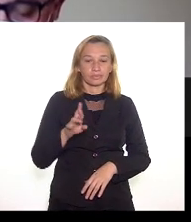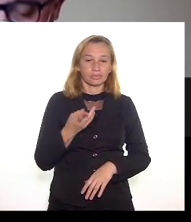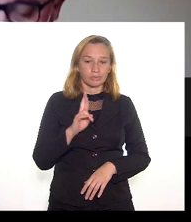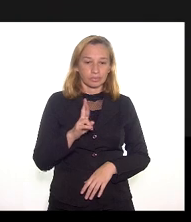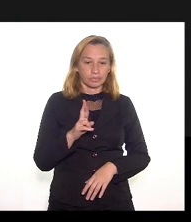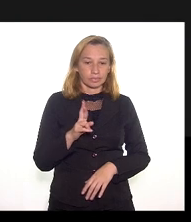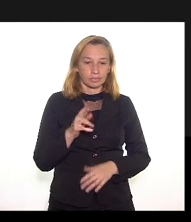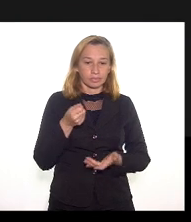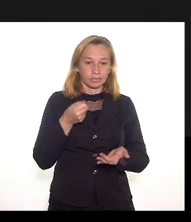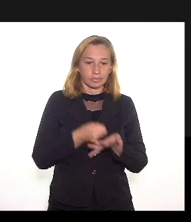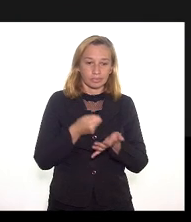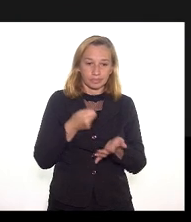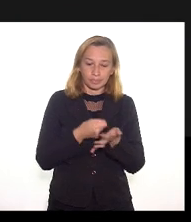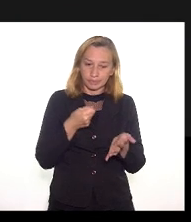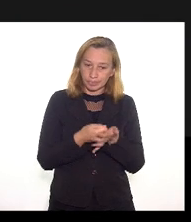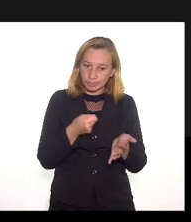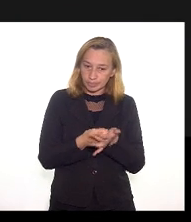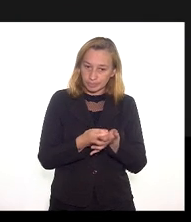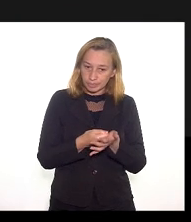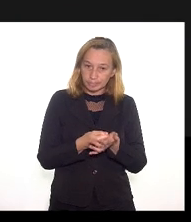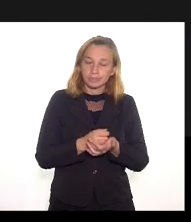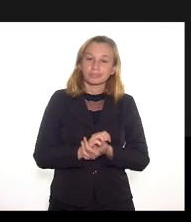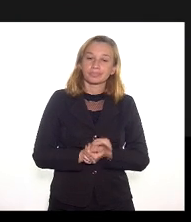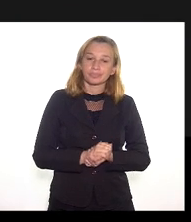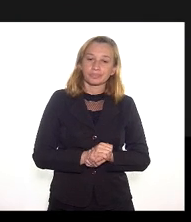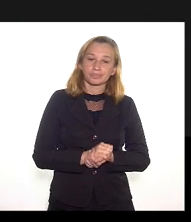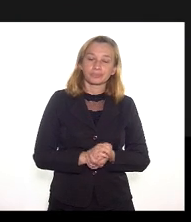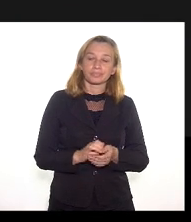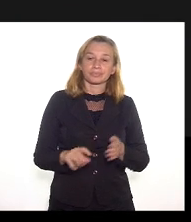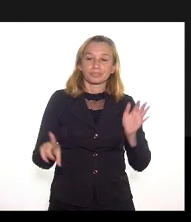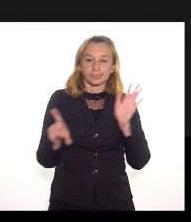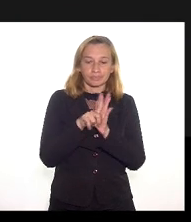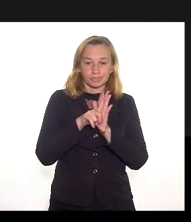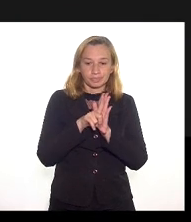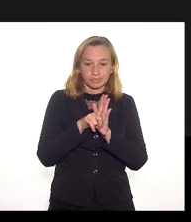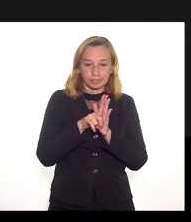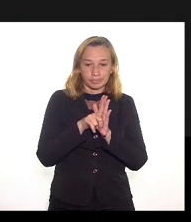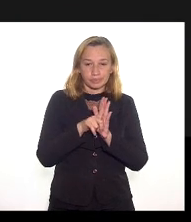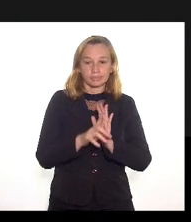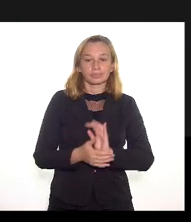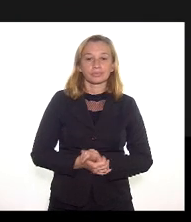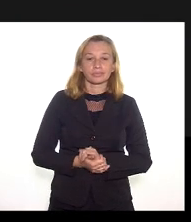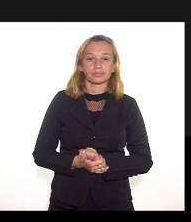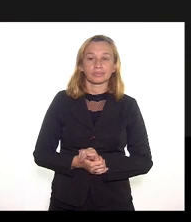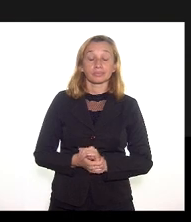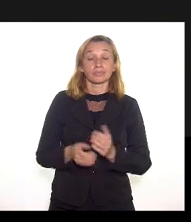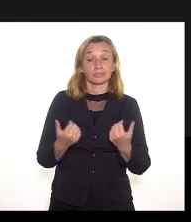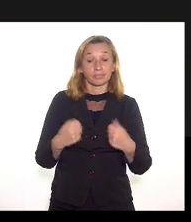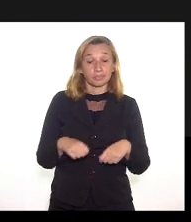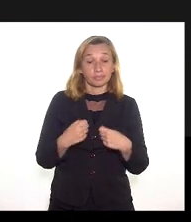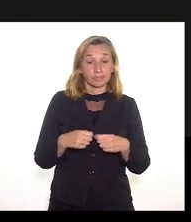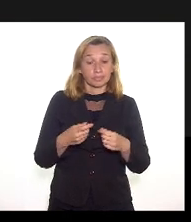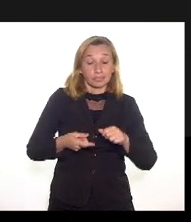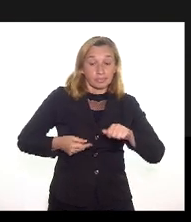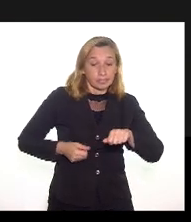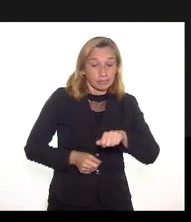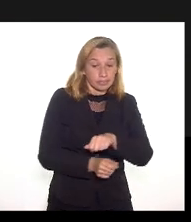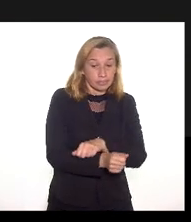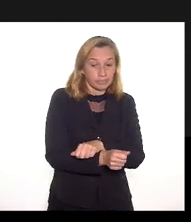obrigatoriamente pela legislação existente, ele terá que investir,